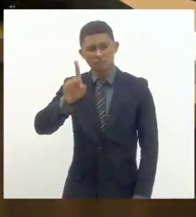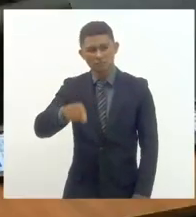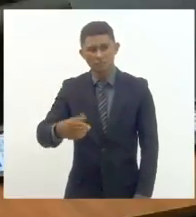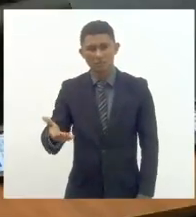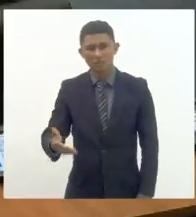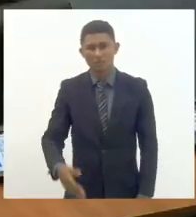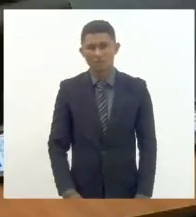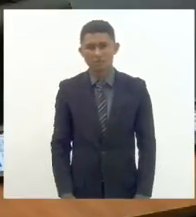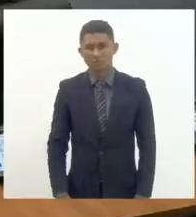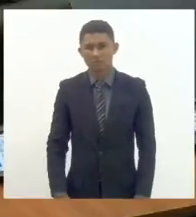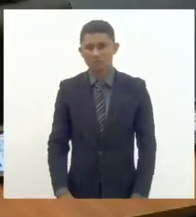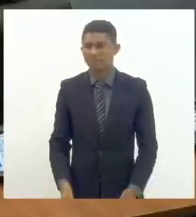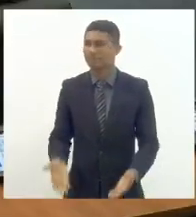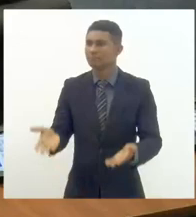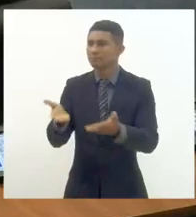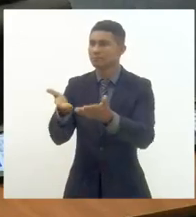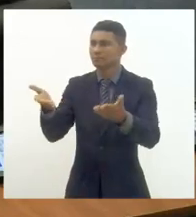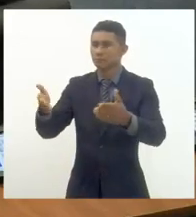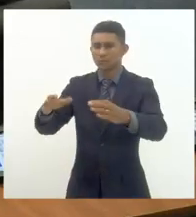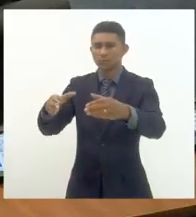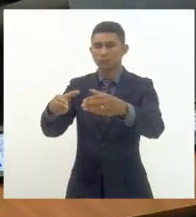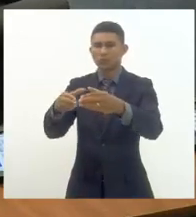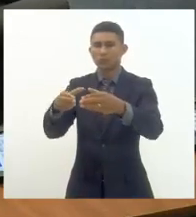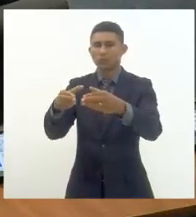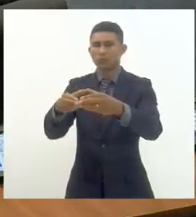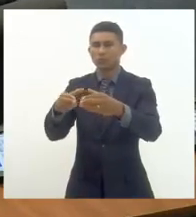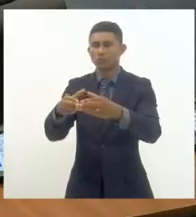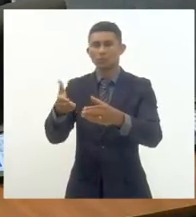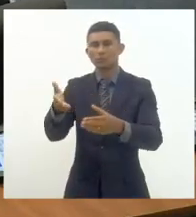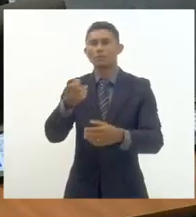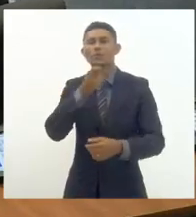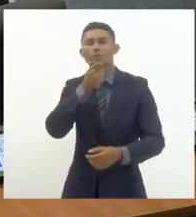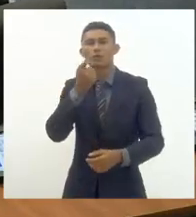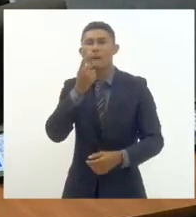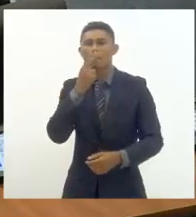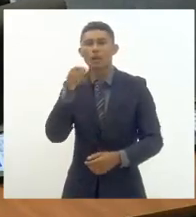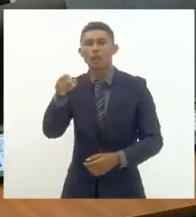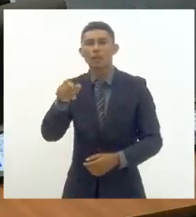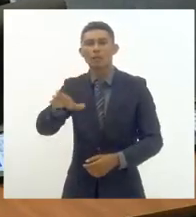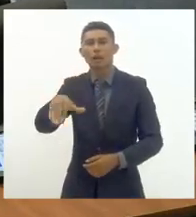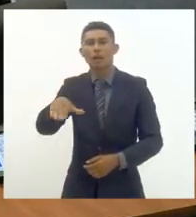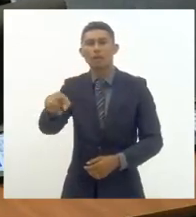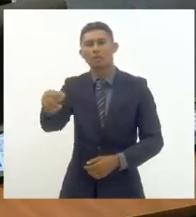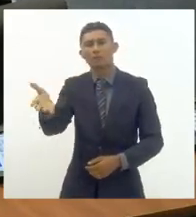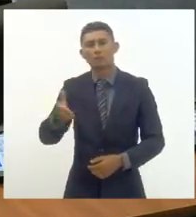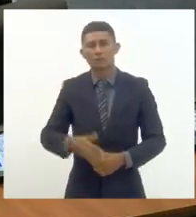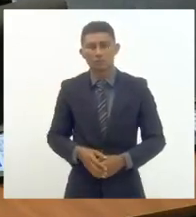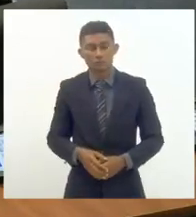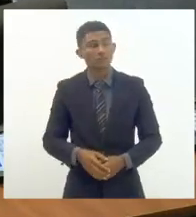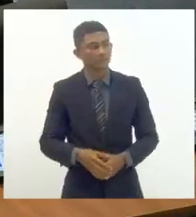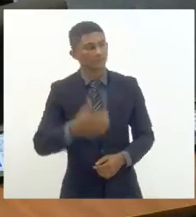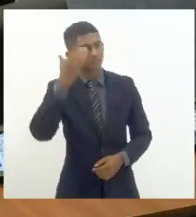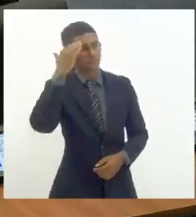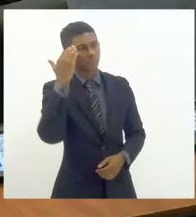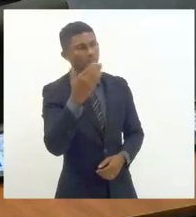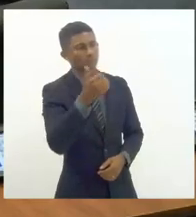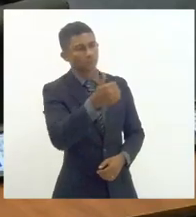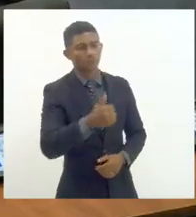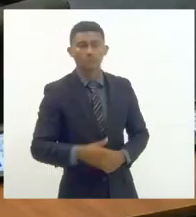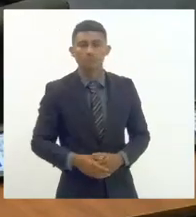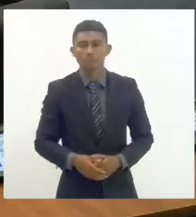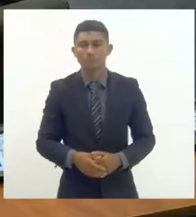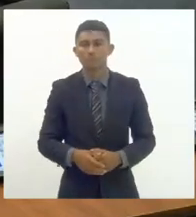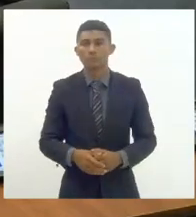São assessoria de som do Aparte aqui, por favor. Ok, obrigada, senhor presidente. Na